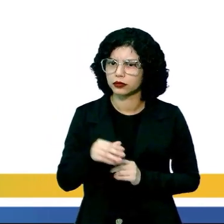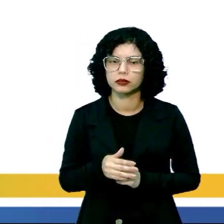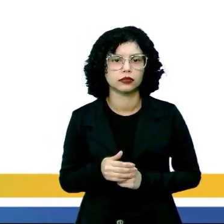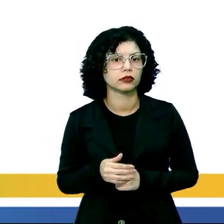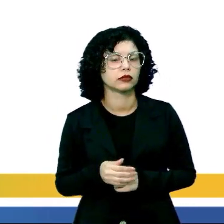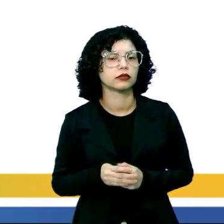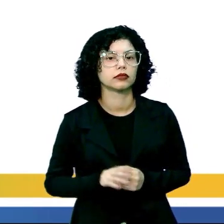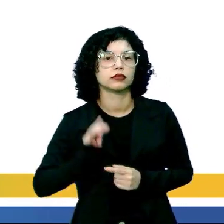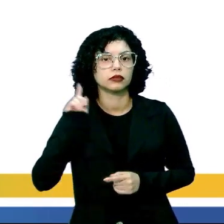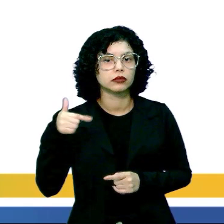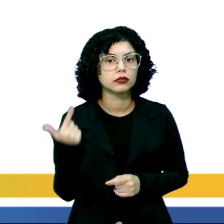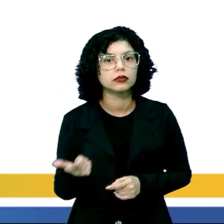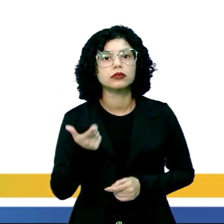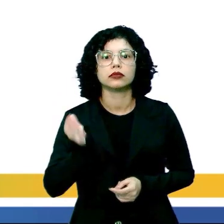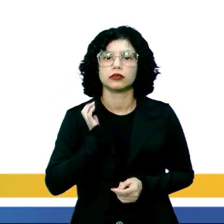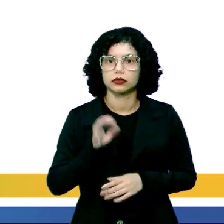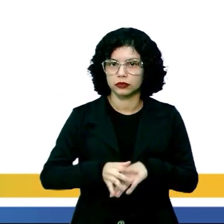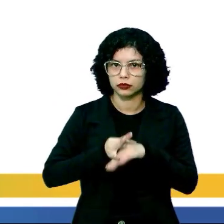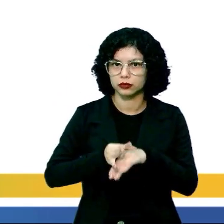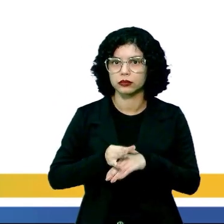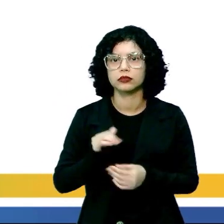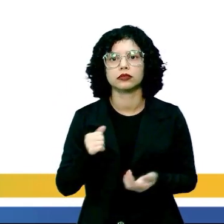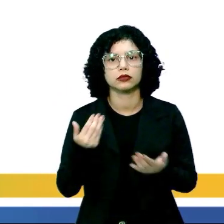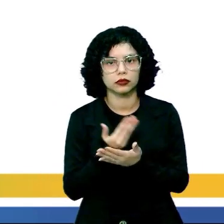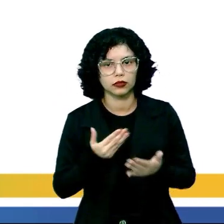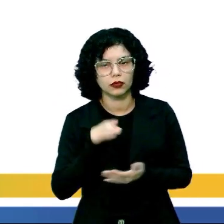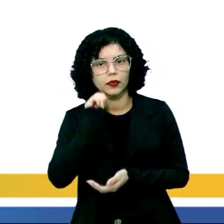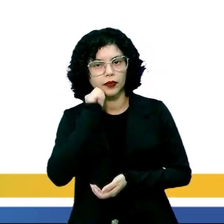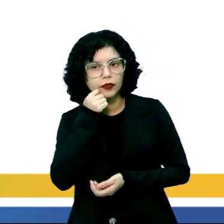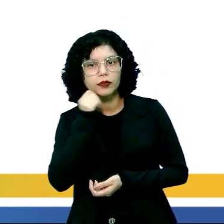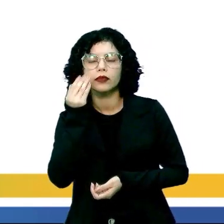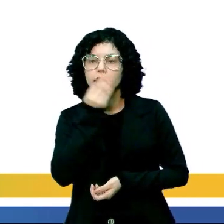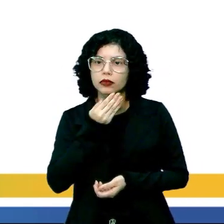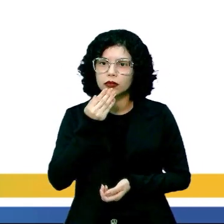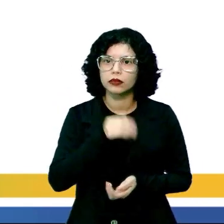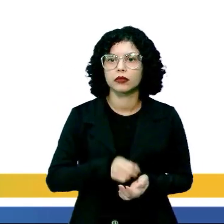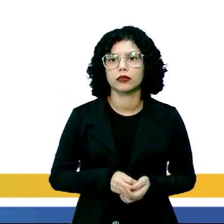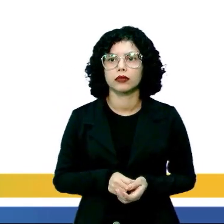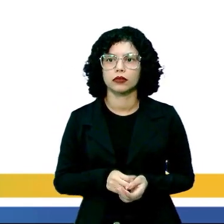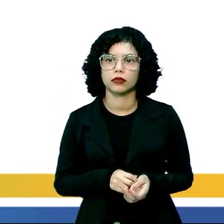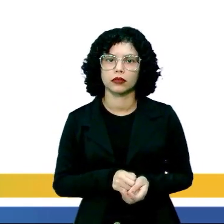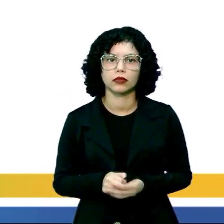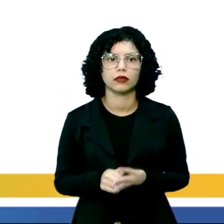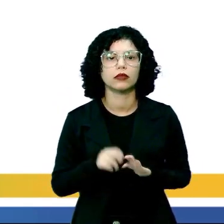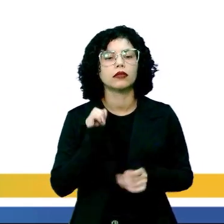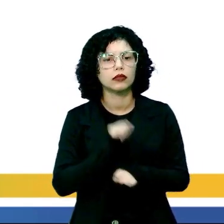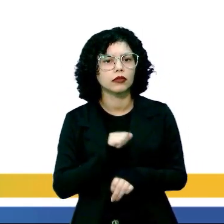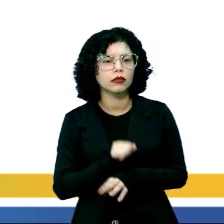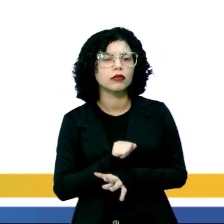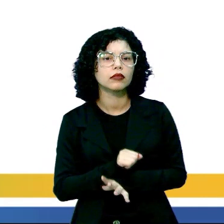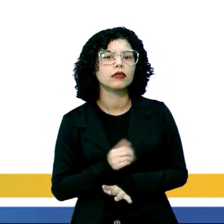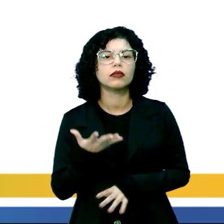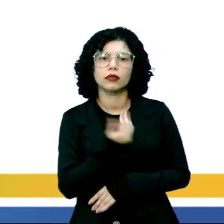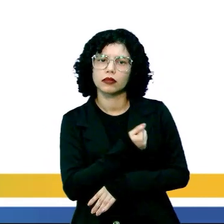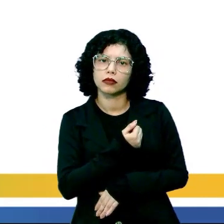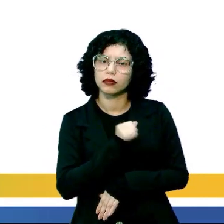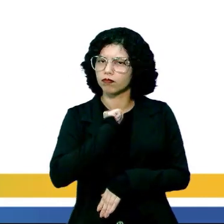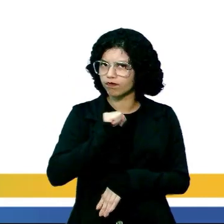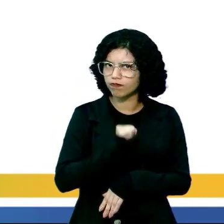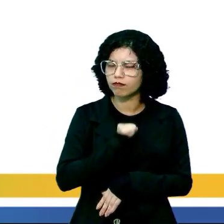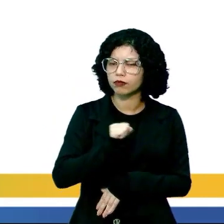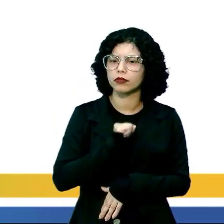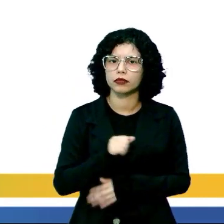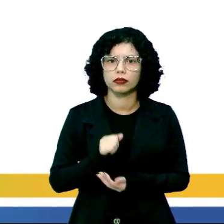minuto. Após uma refeição rica em carnes, conservas, pães e doces, o que se espera em relação ao número